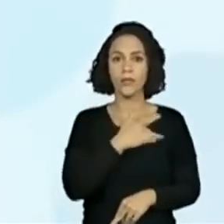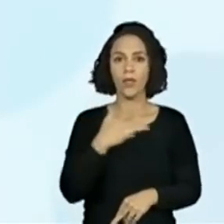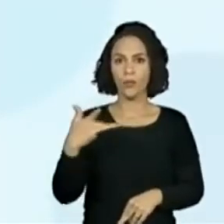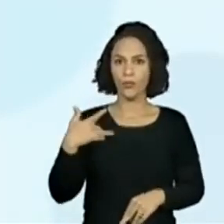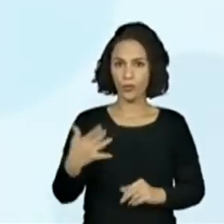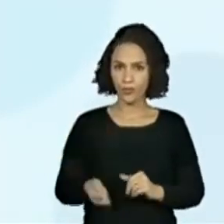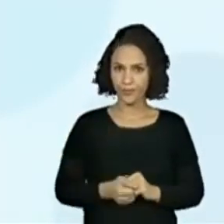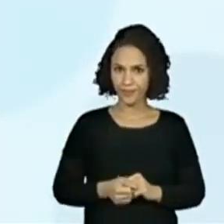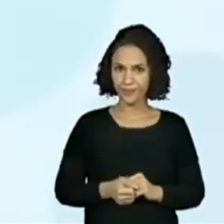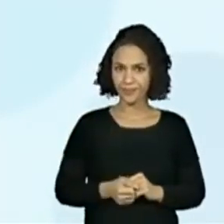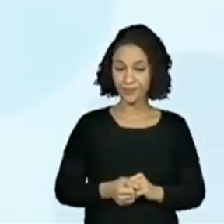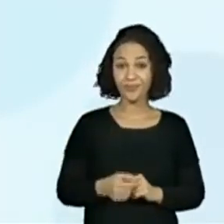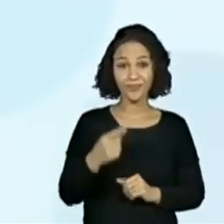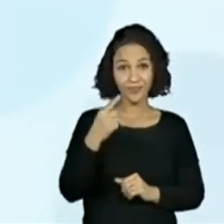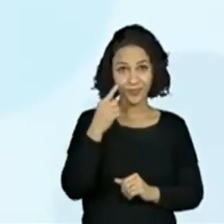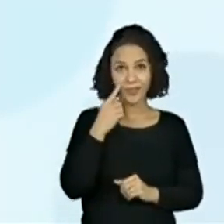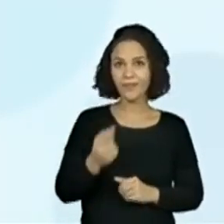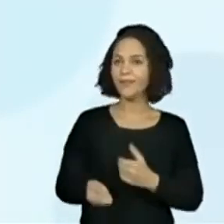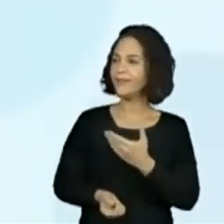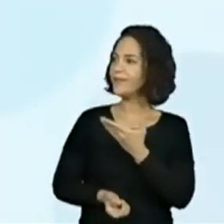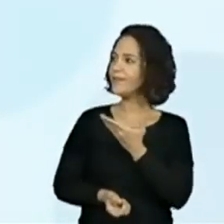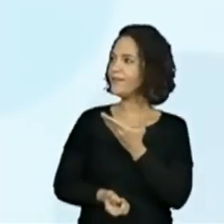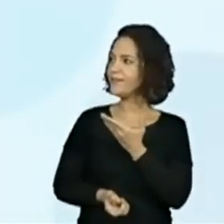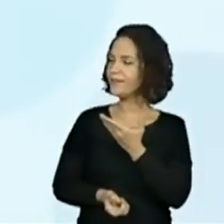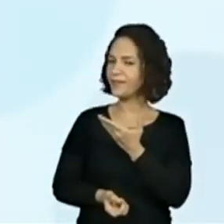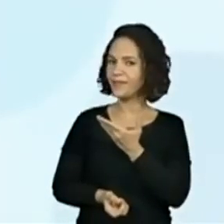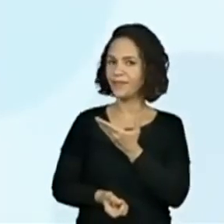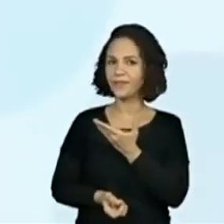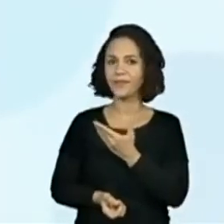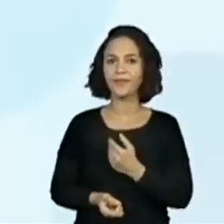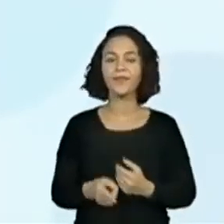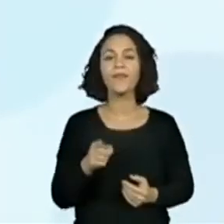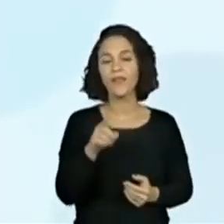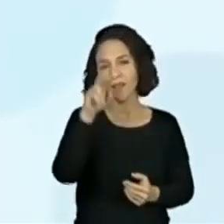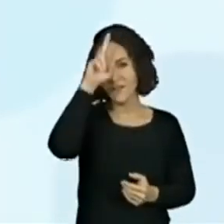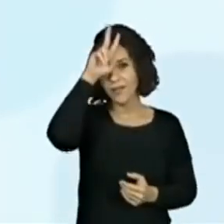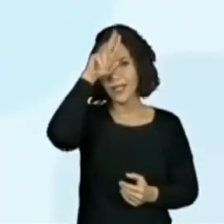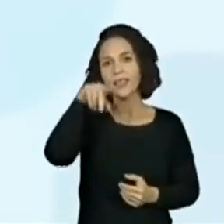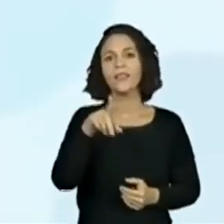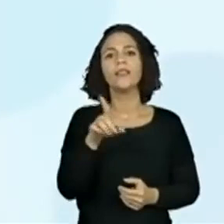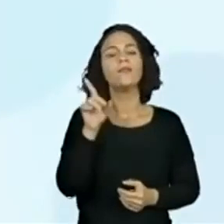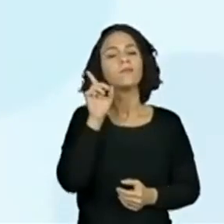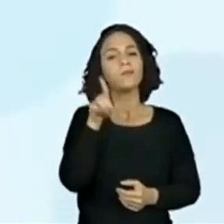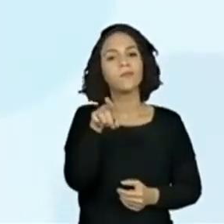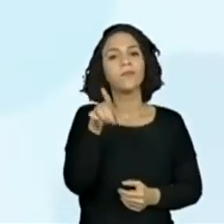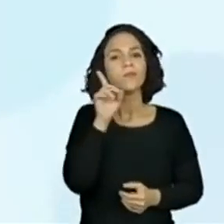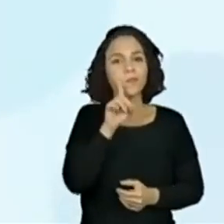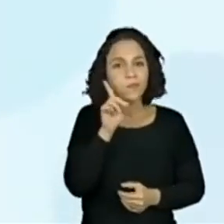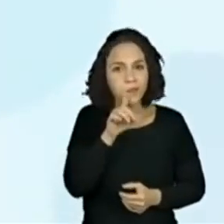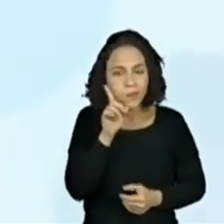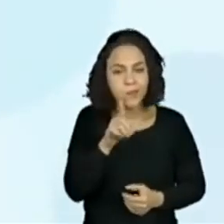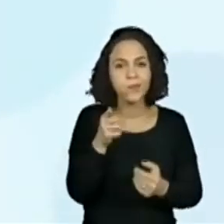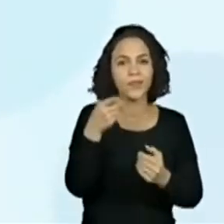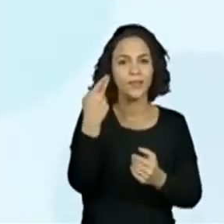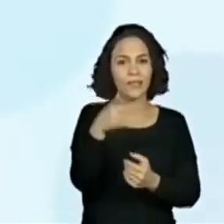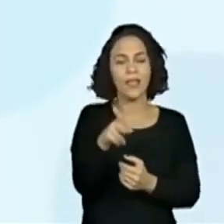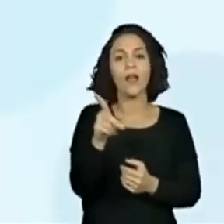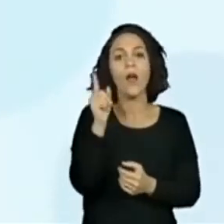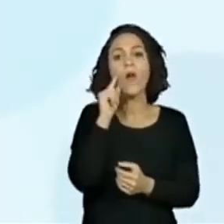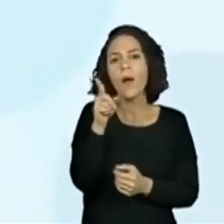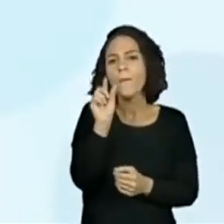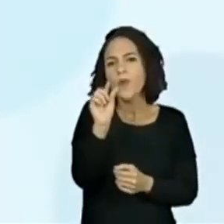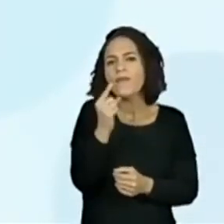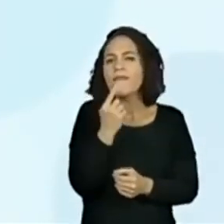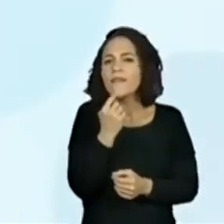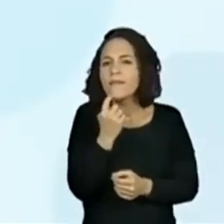saúde. Temos aqui a barata americana na ficha com as principais características. Apresenta-se na cor marrom